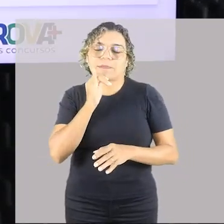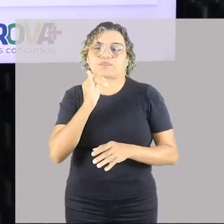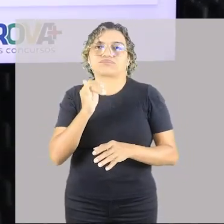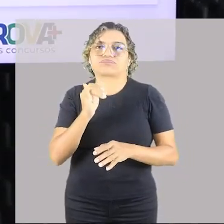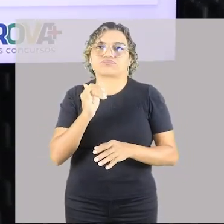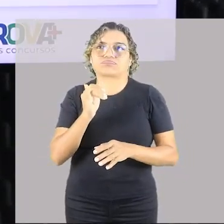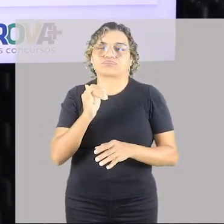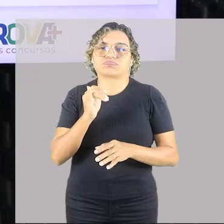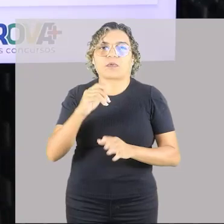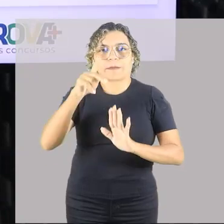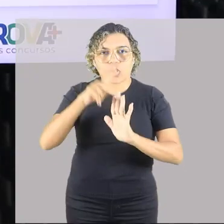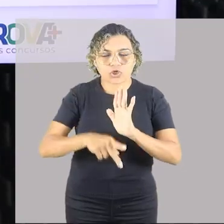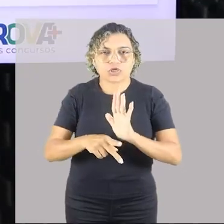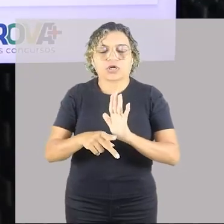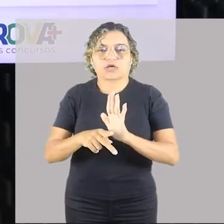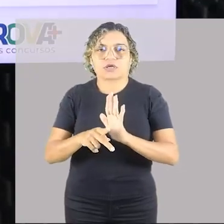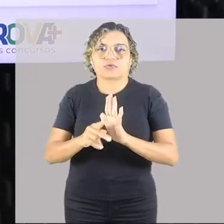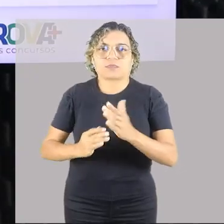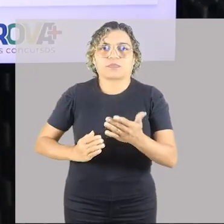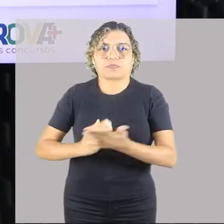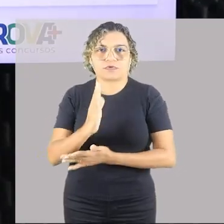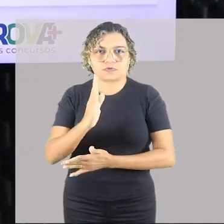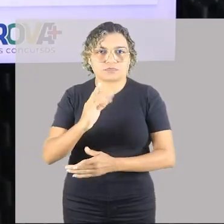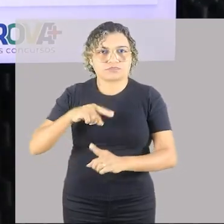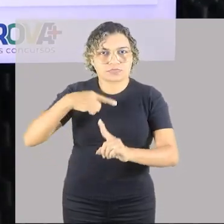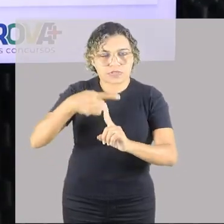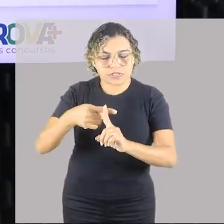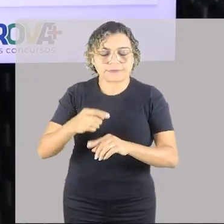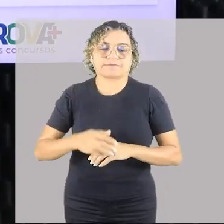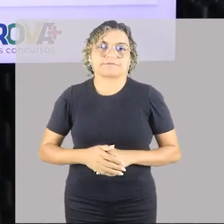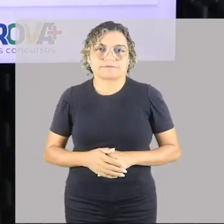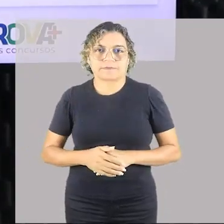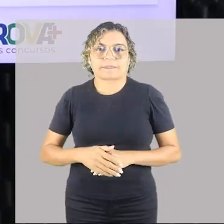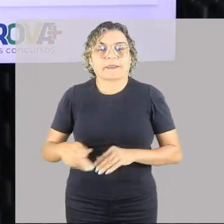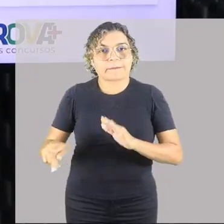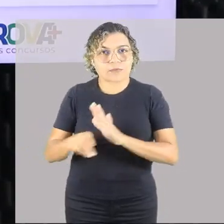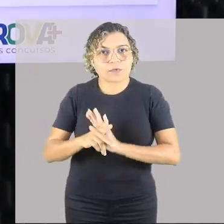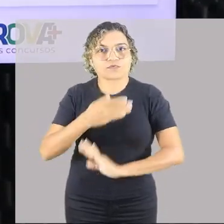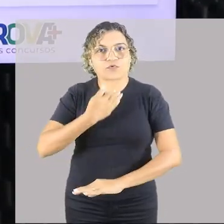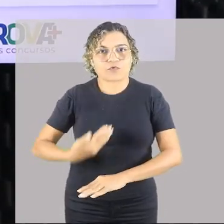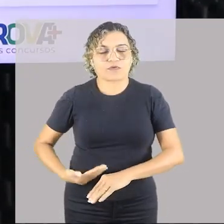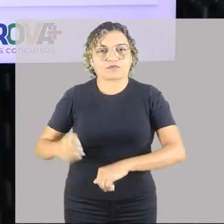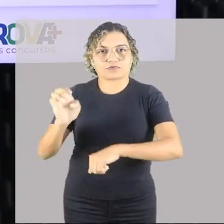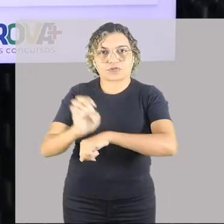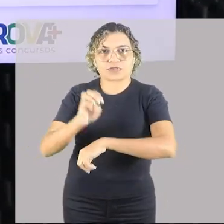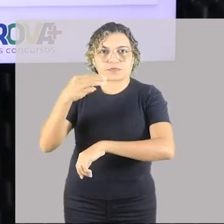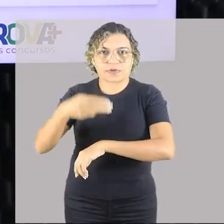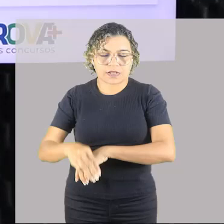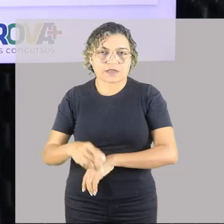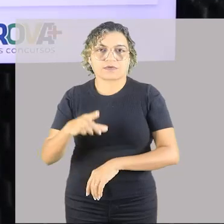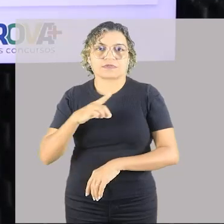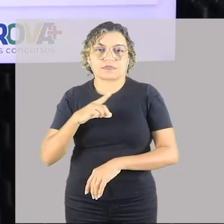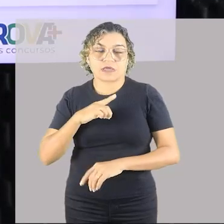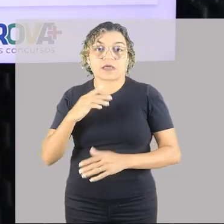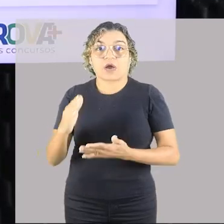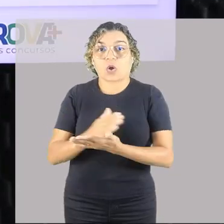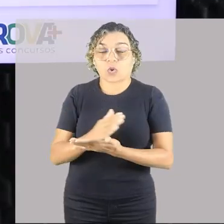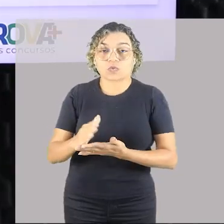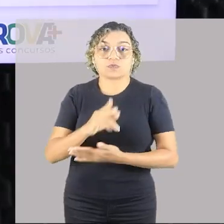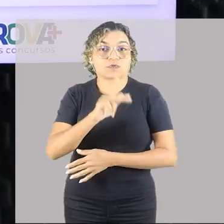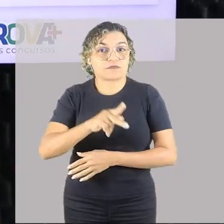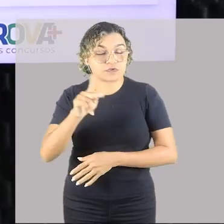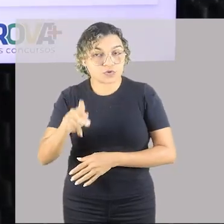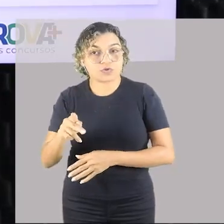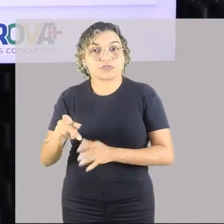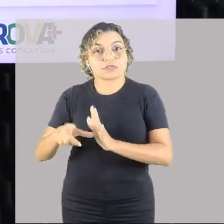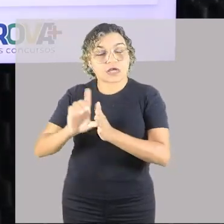dos concursos, essa iniciativa do governo do estado do Maranhão para garantir aulas com professores especializados que muito bem prepararam,